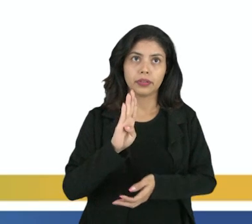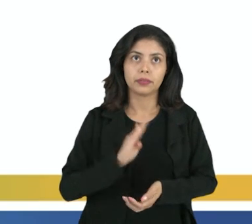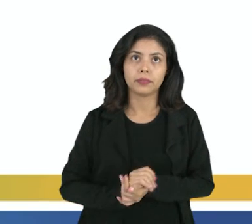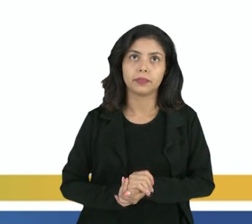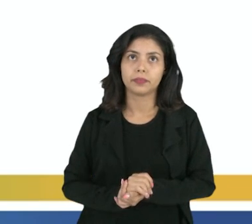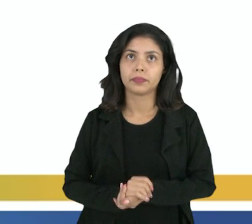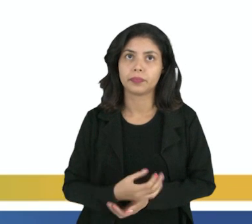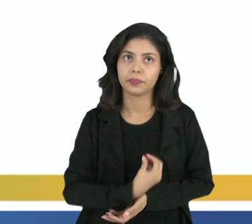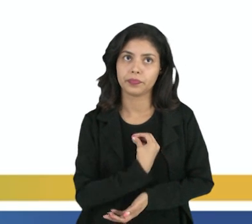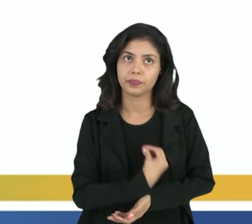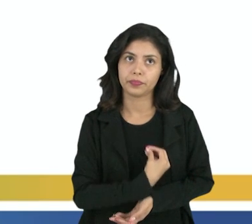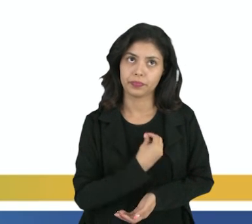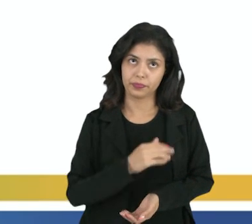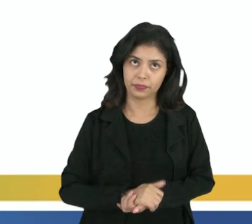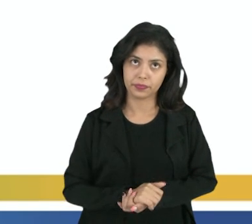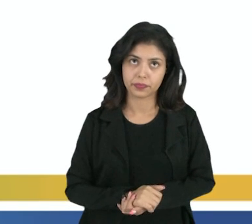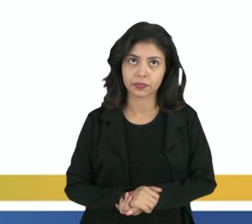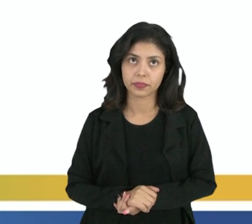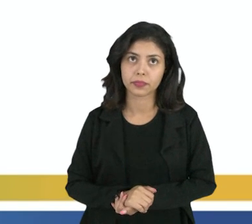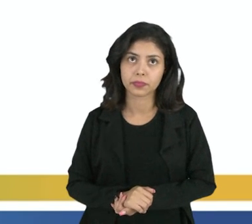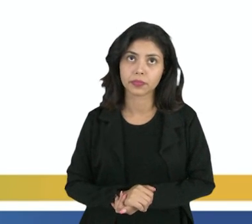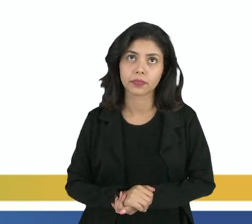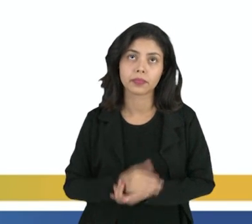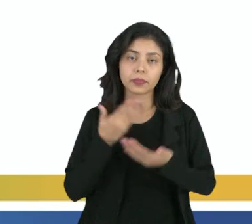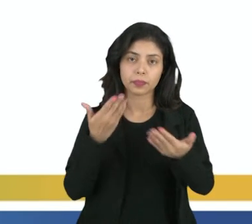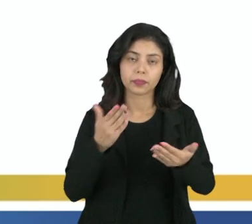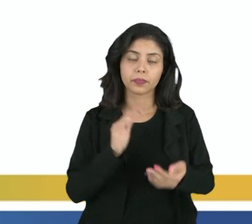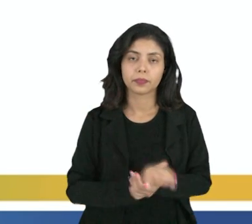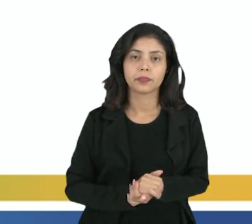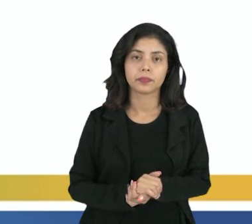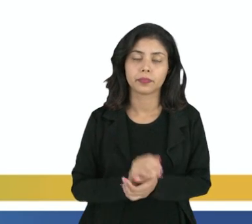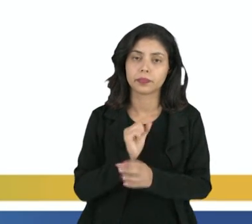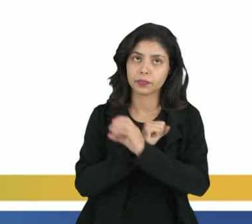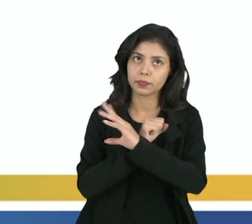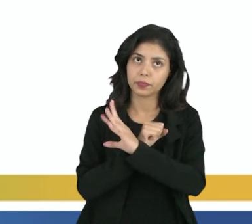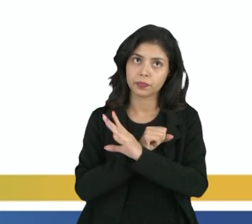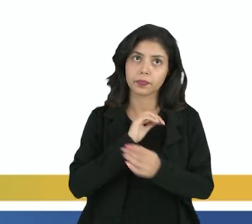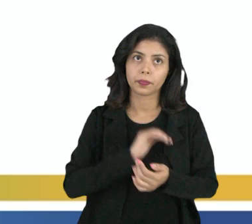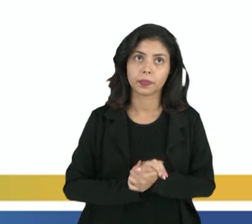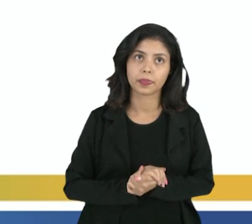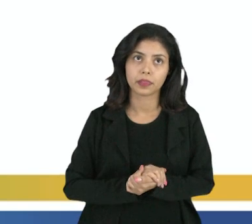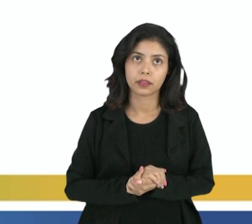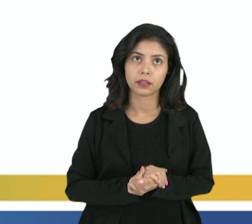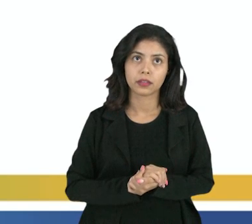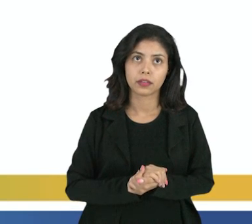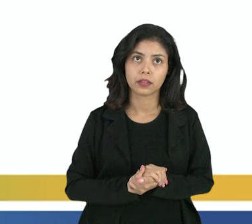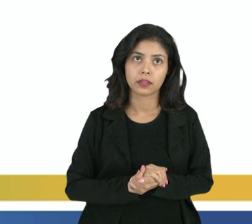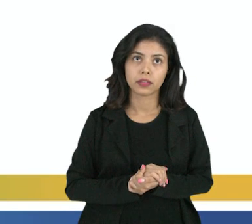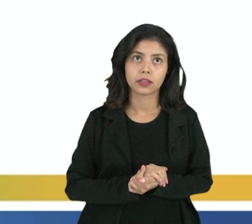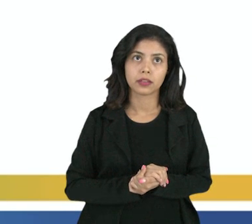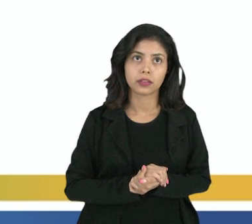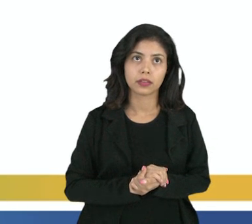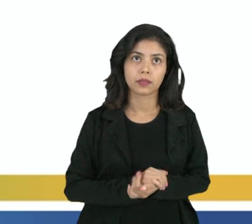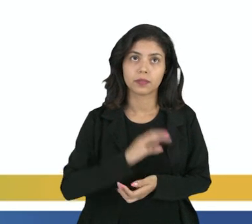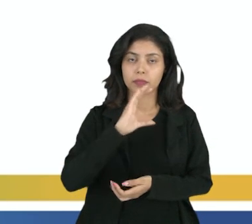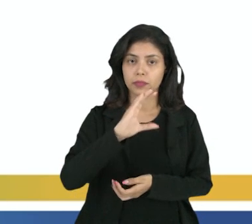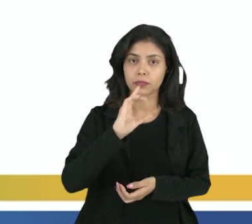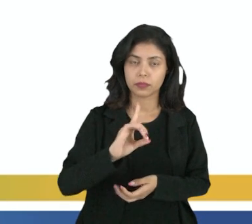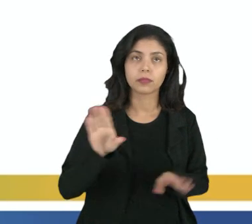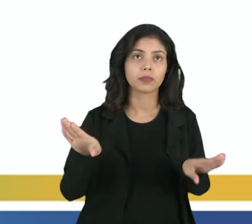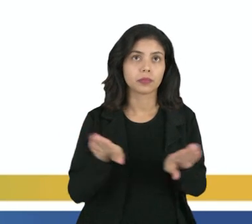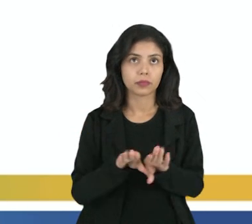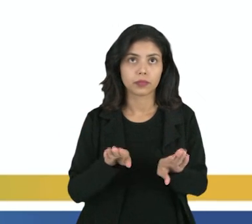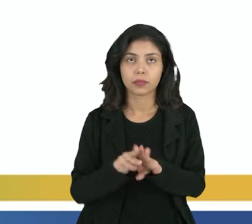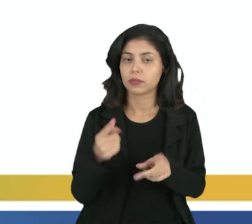porque não tem a presença do carbono essas substâncias aqui as vidas podemos descartar a letra c e a letra